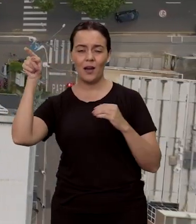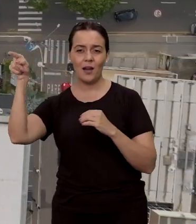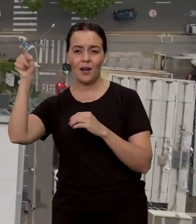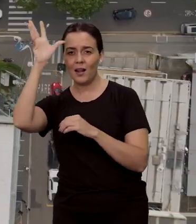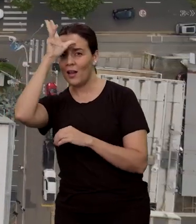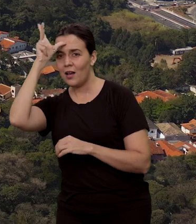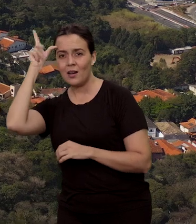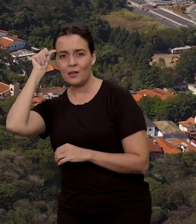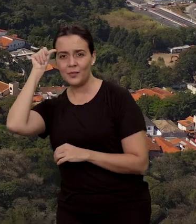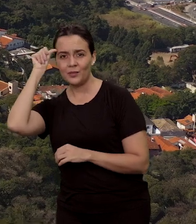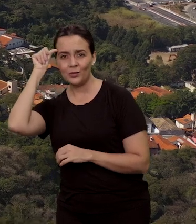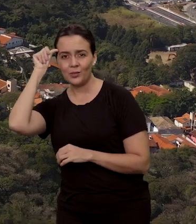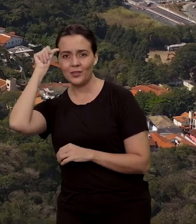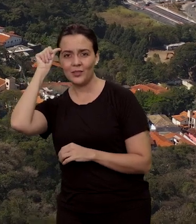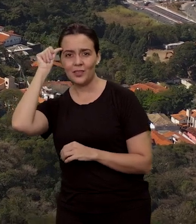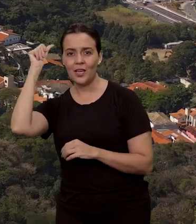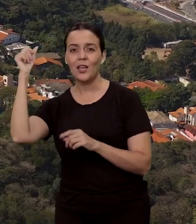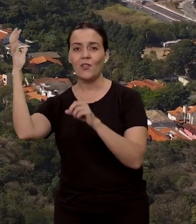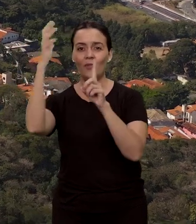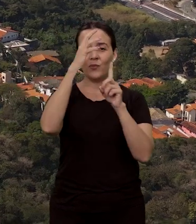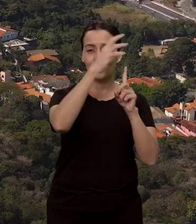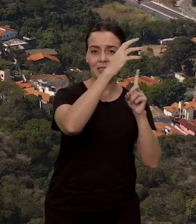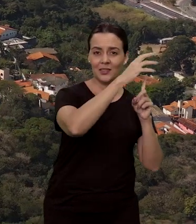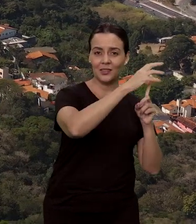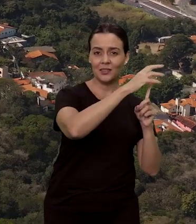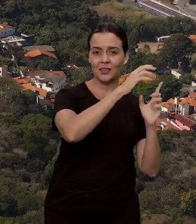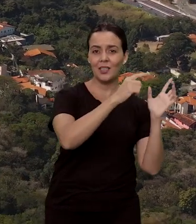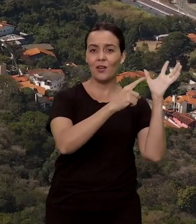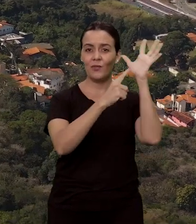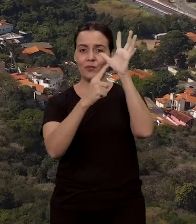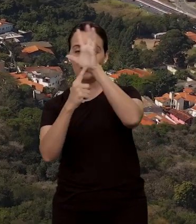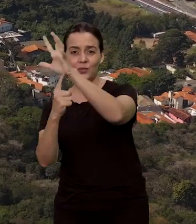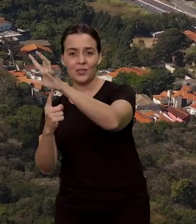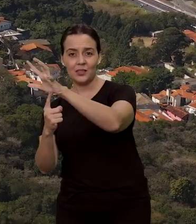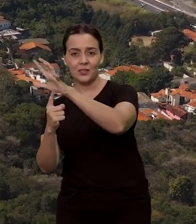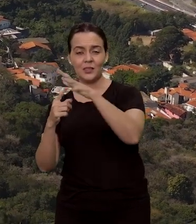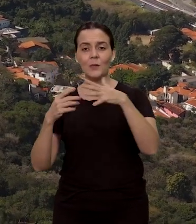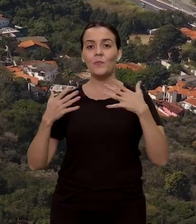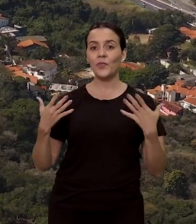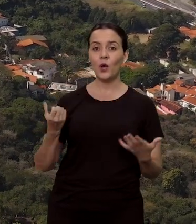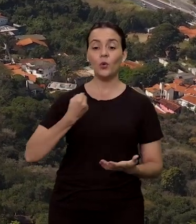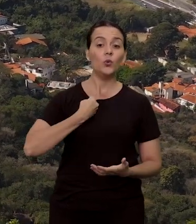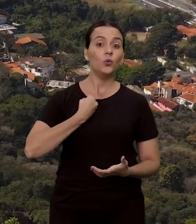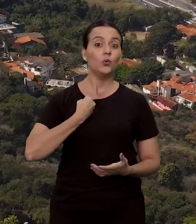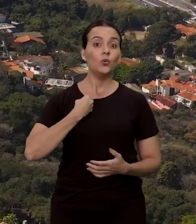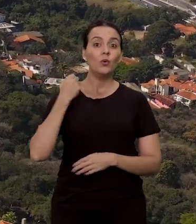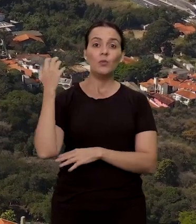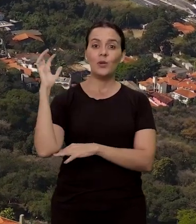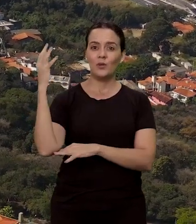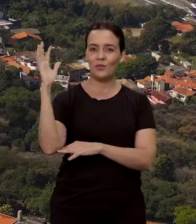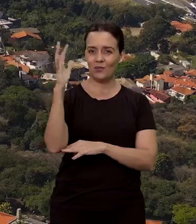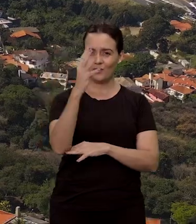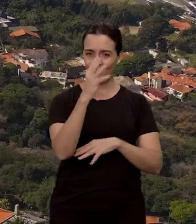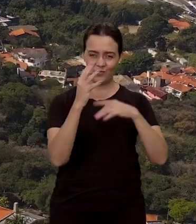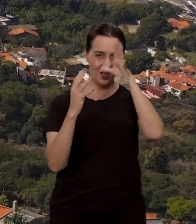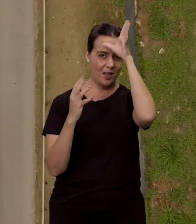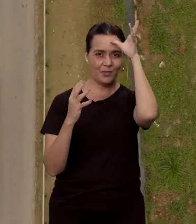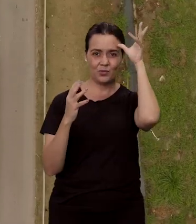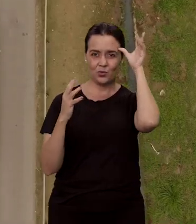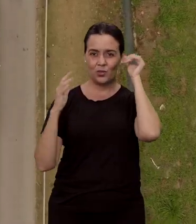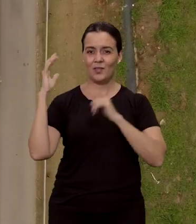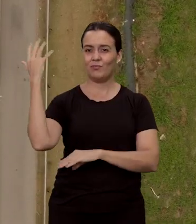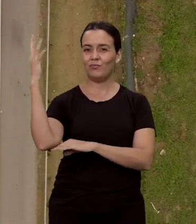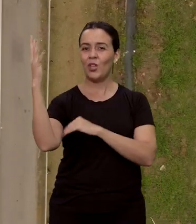E qualquer coisa que fazemos para mexer nesse equilíbrio, e aí os números do desmatamento da Amazônia só cresceram nos